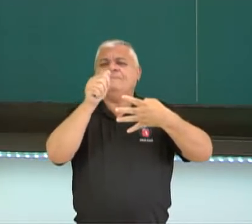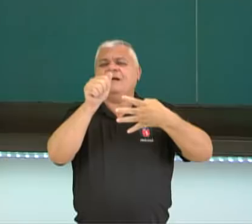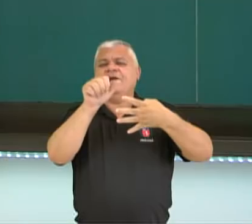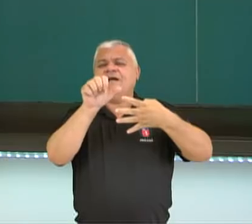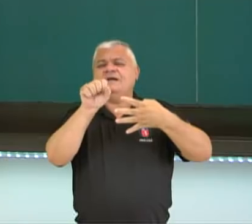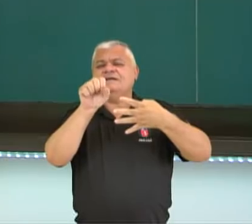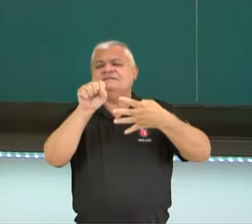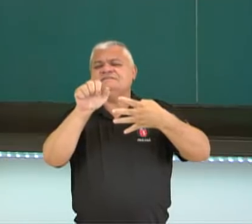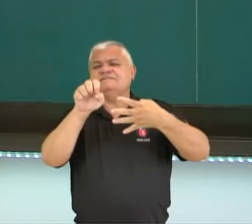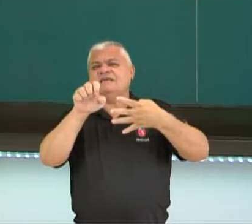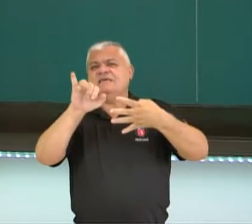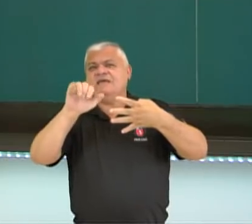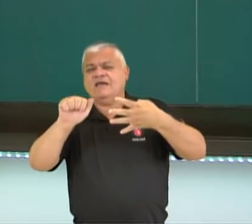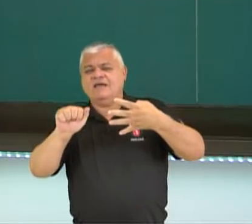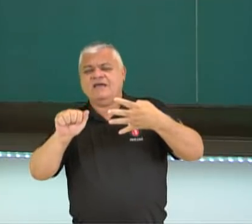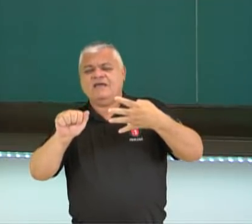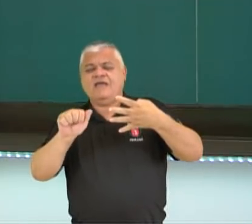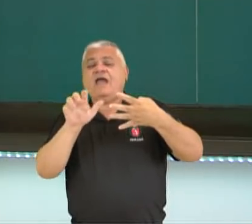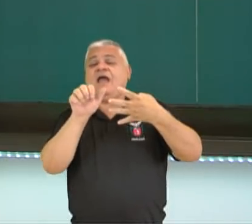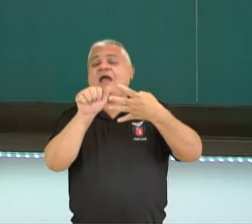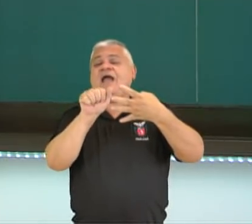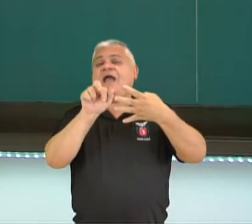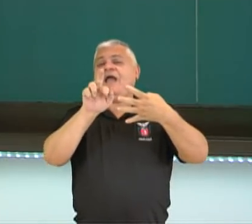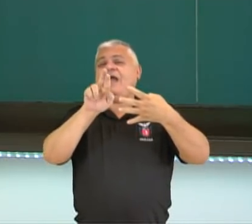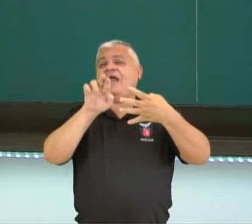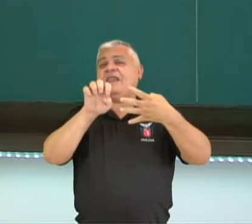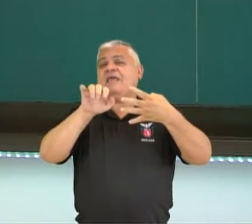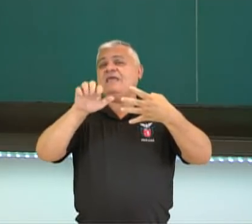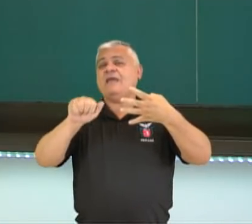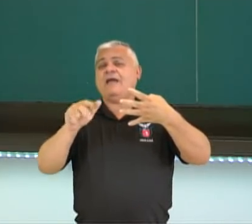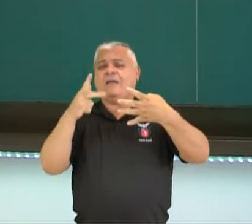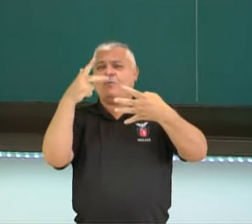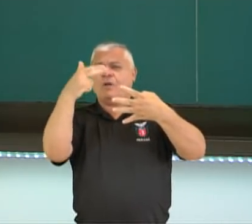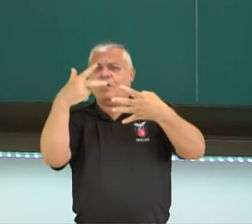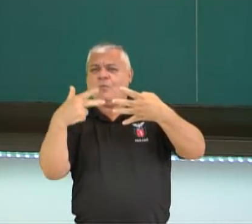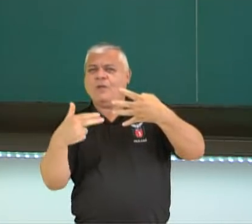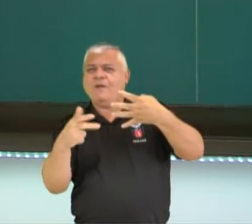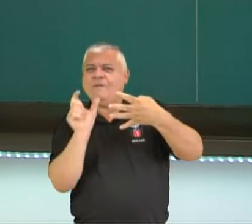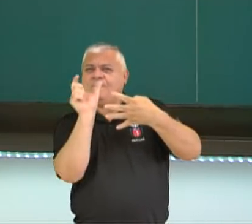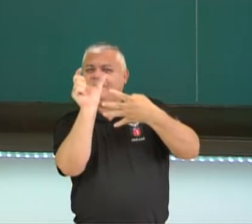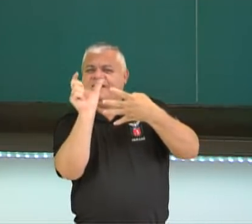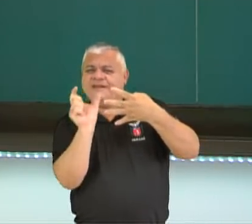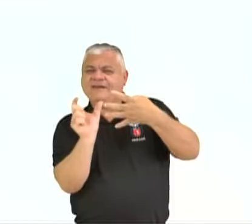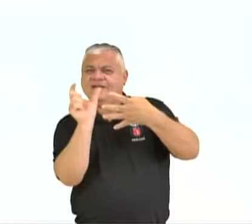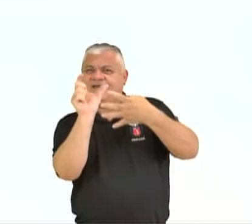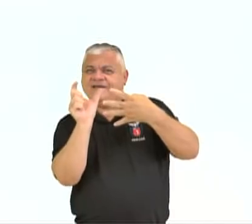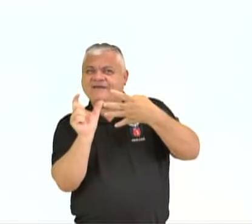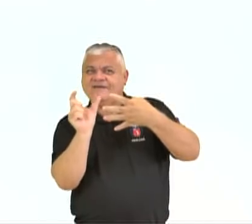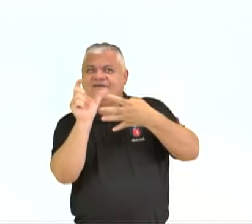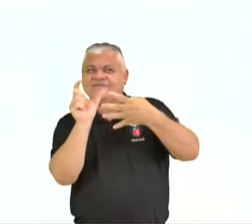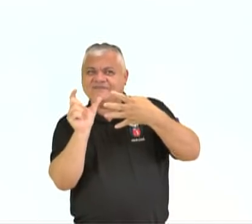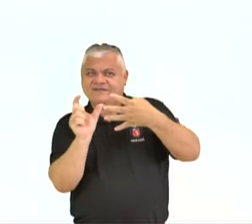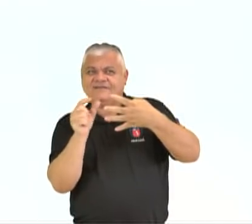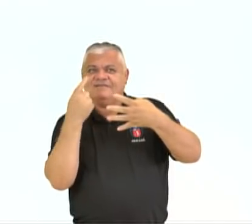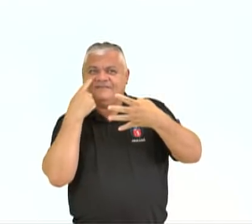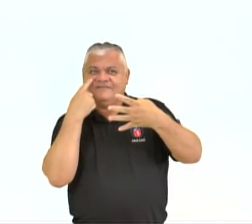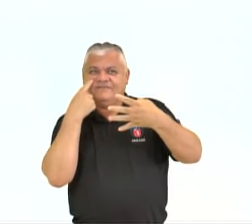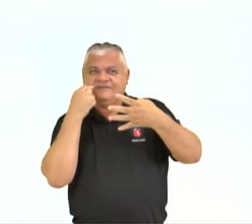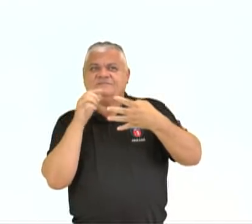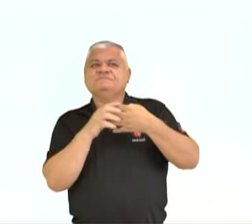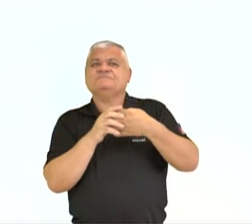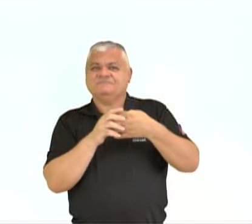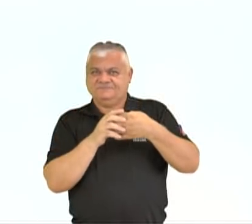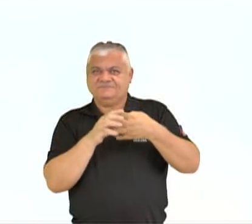eu Tá certo ó passeia areia vamos voltar aqui ó segundo verso